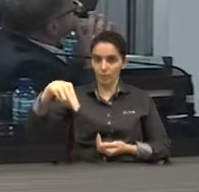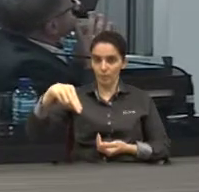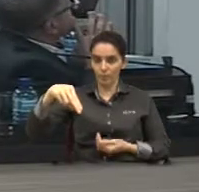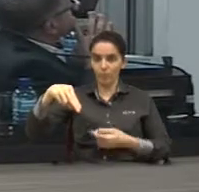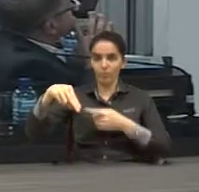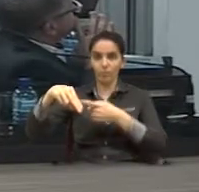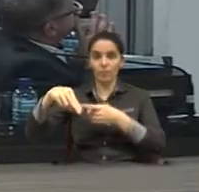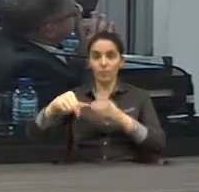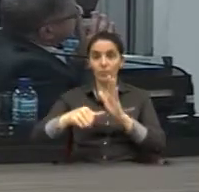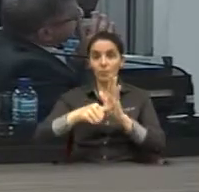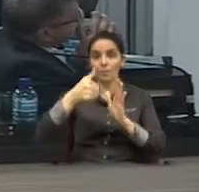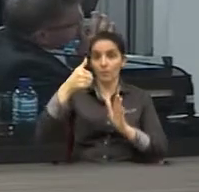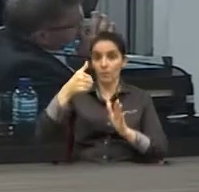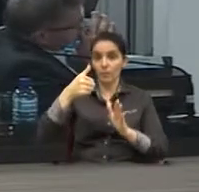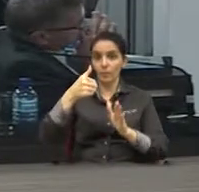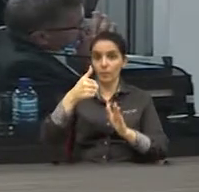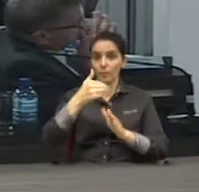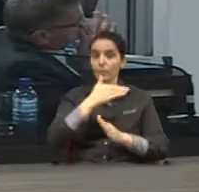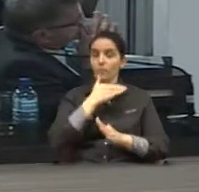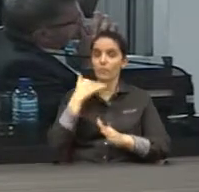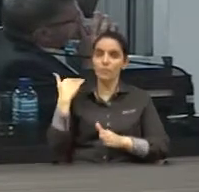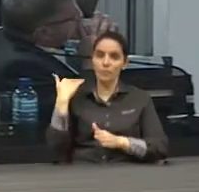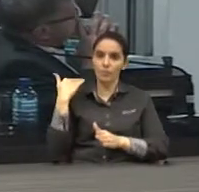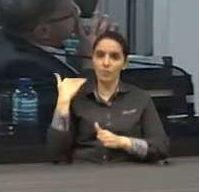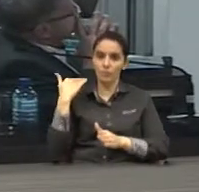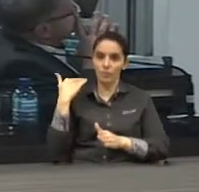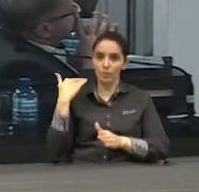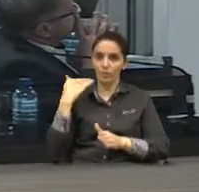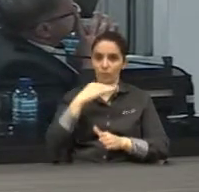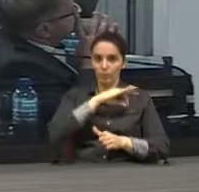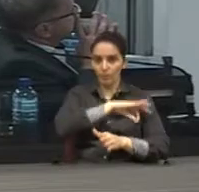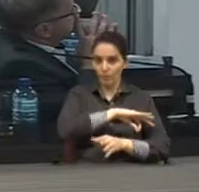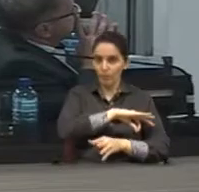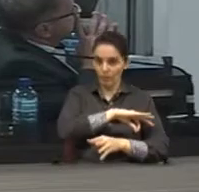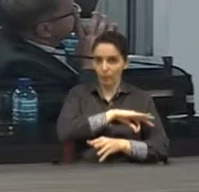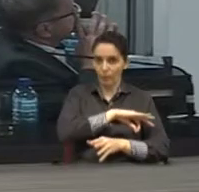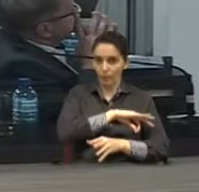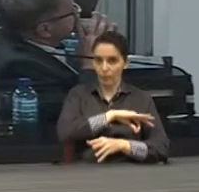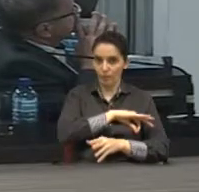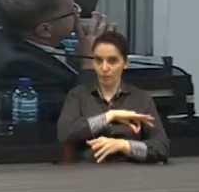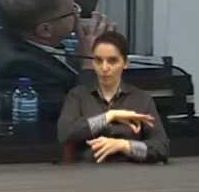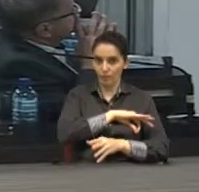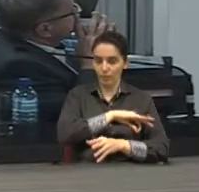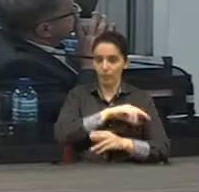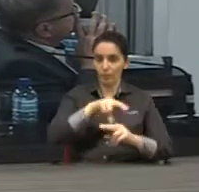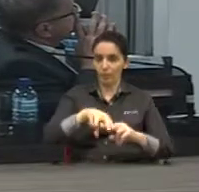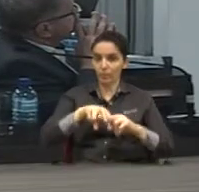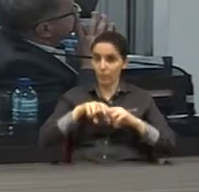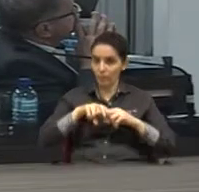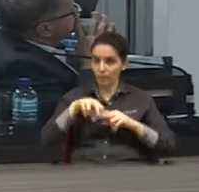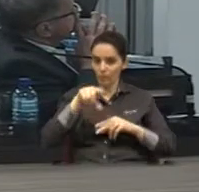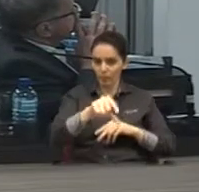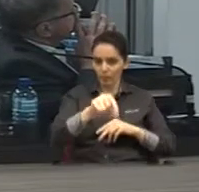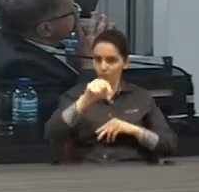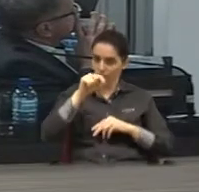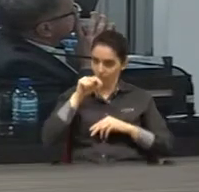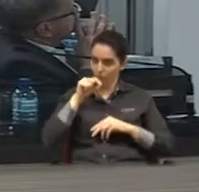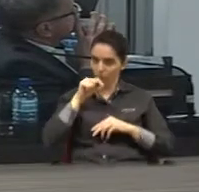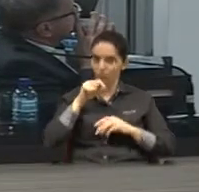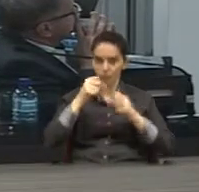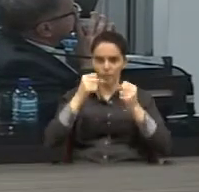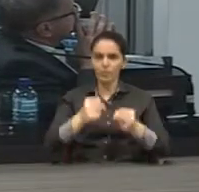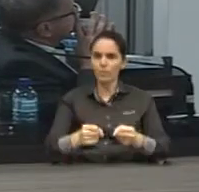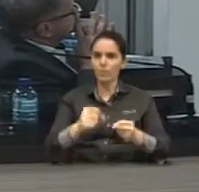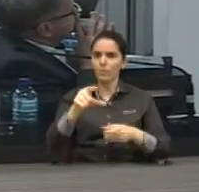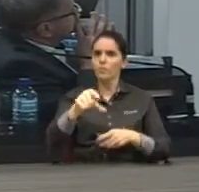Marte do nosso batalhão. Então foi por isso que nós poderíamos ter escolhido todos os outros que estão